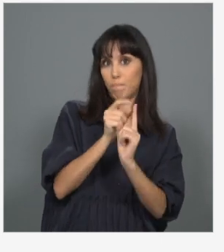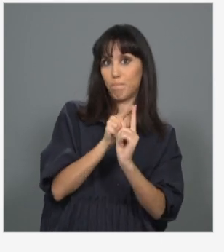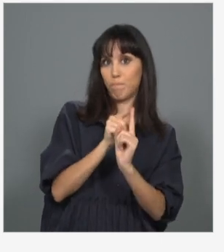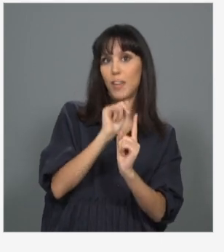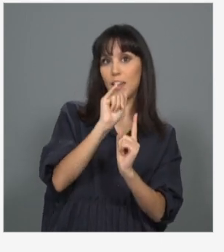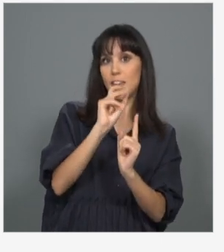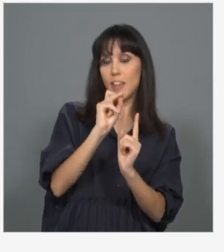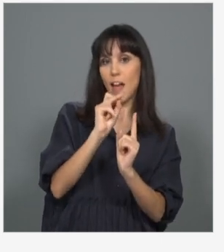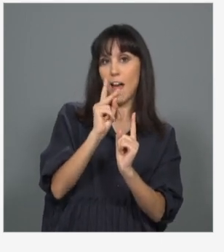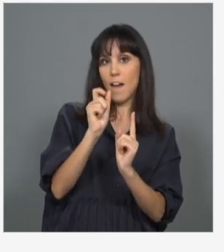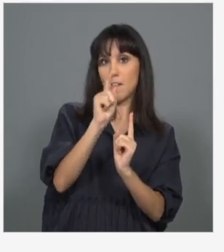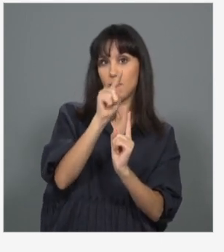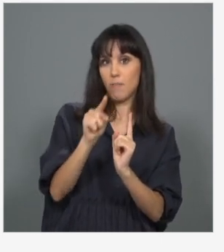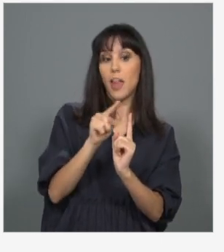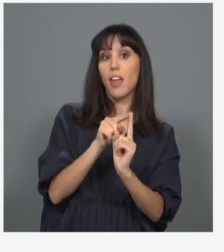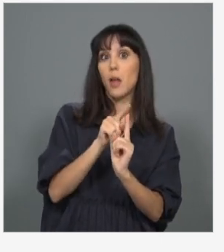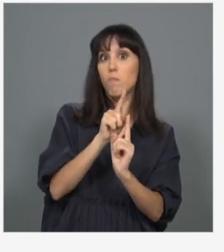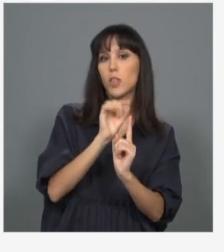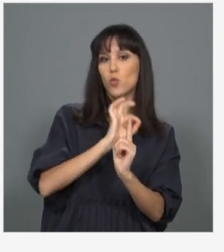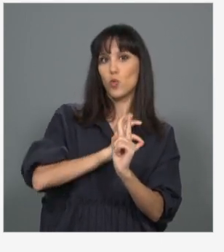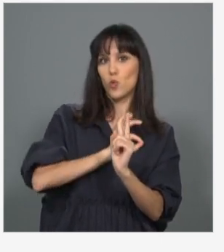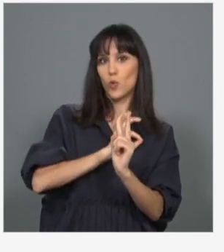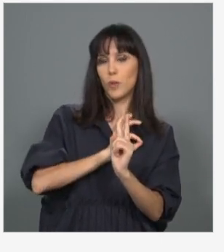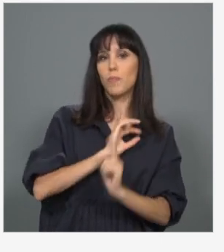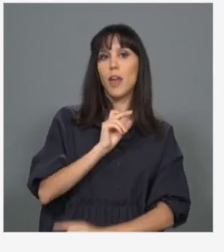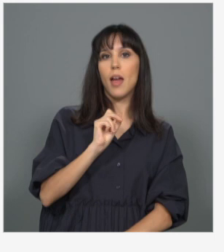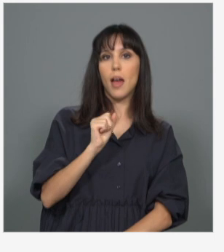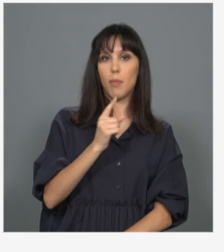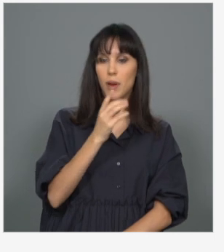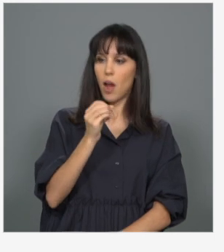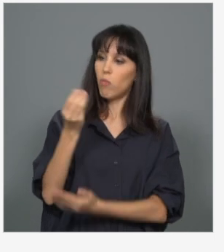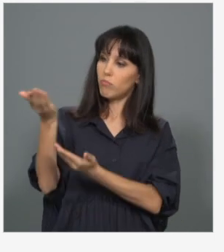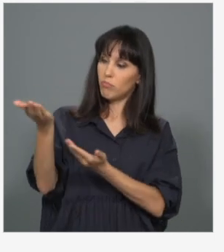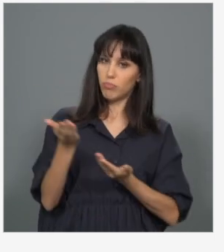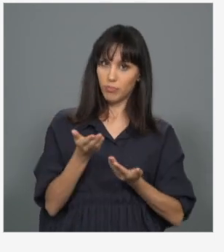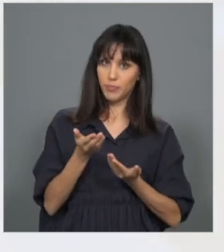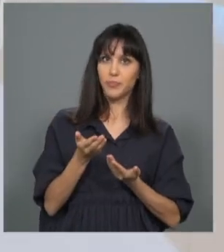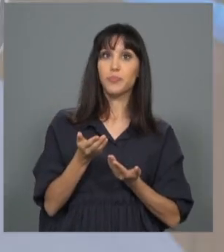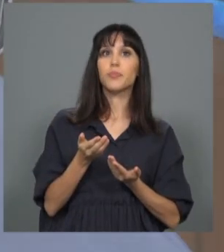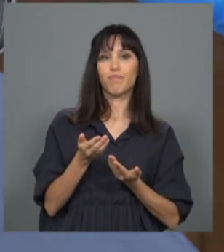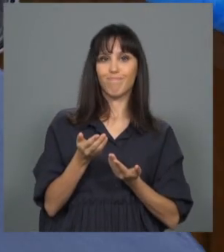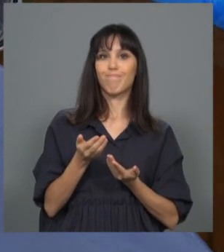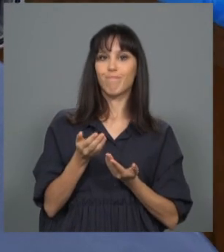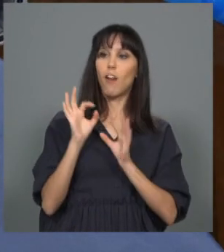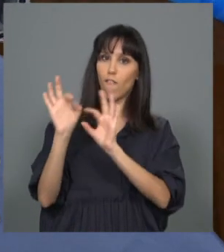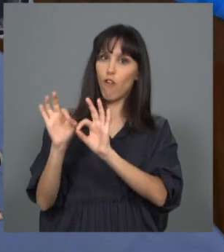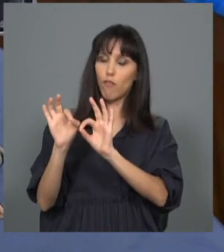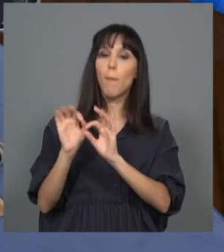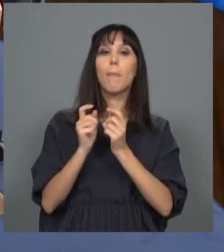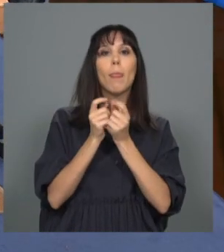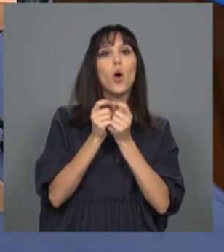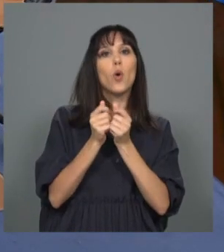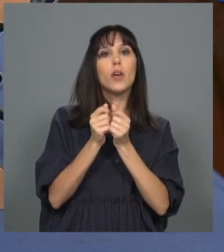Yahvé, chamado o Senhor. Abraão recebe hospitalidade. E temos aqui esta oração